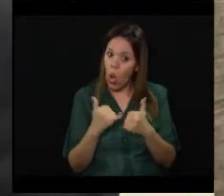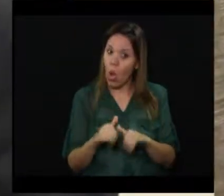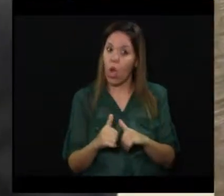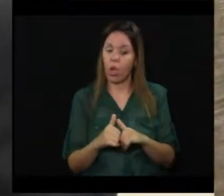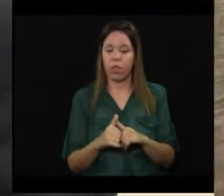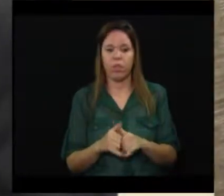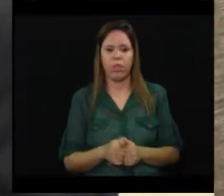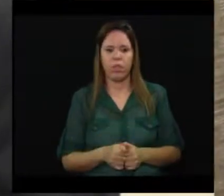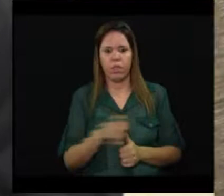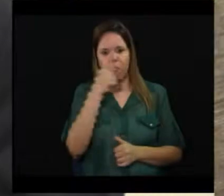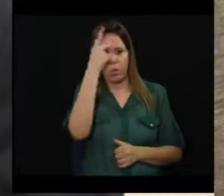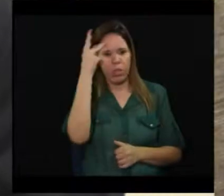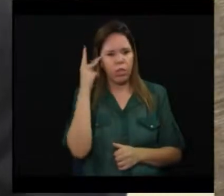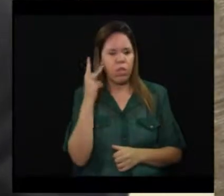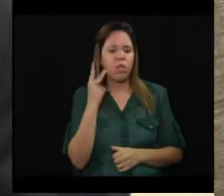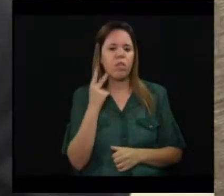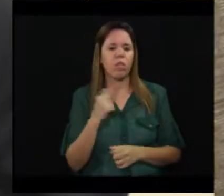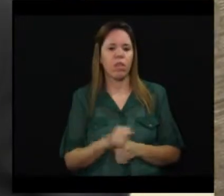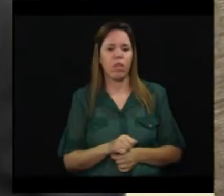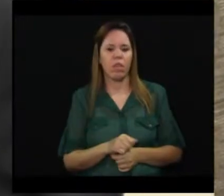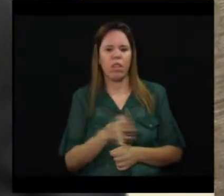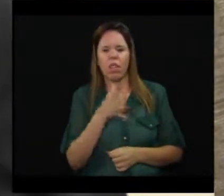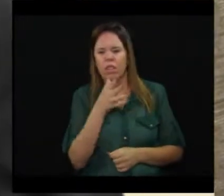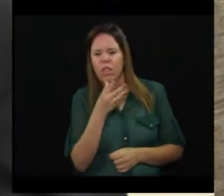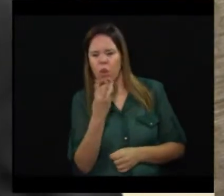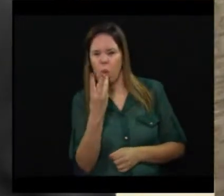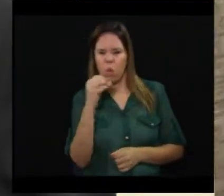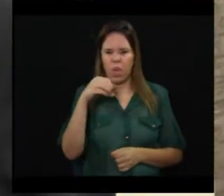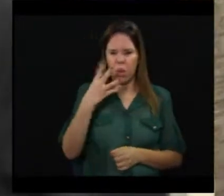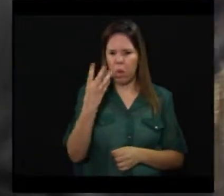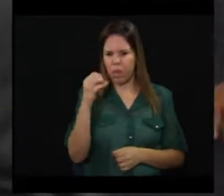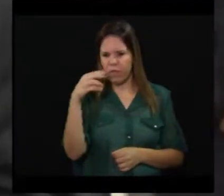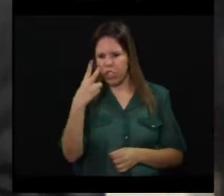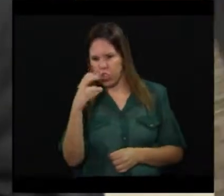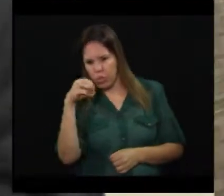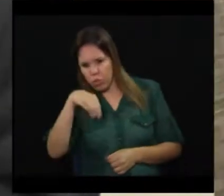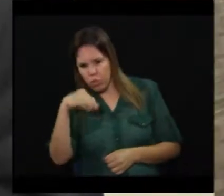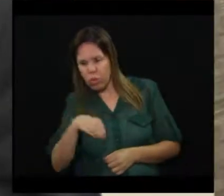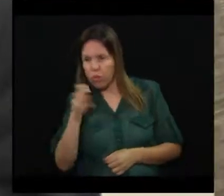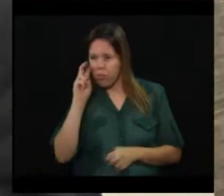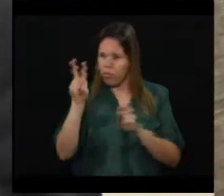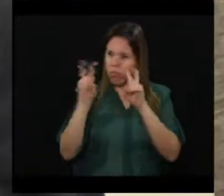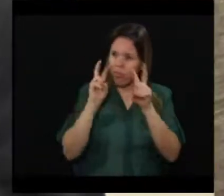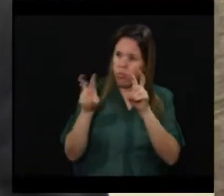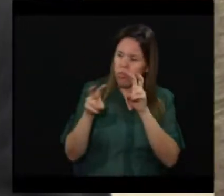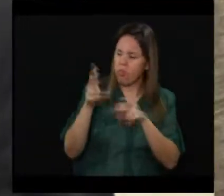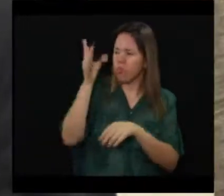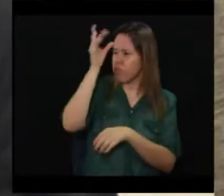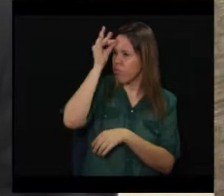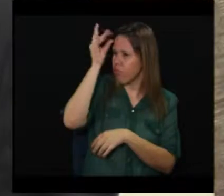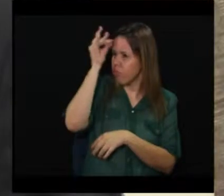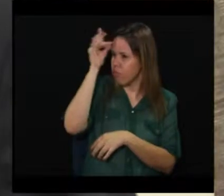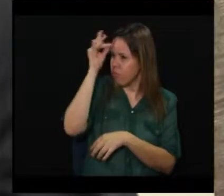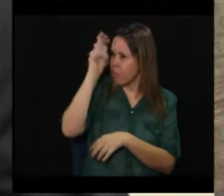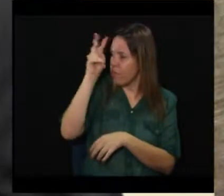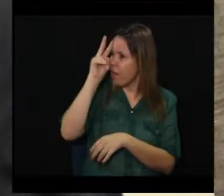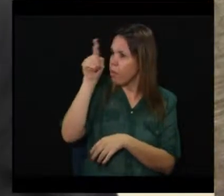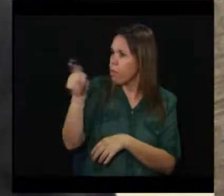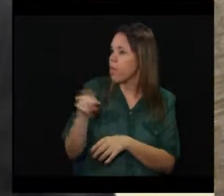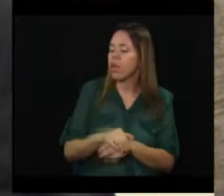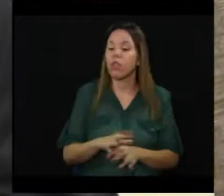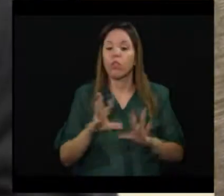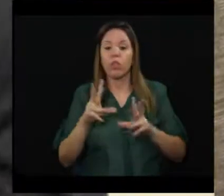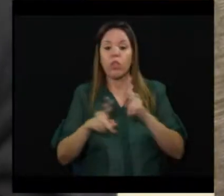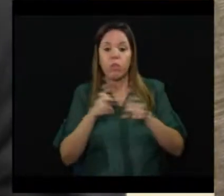que às vezes o passageiro fica 30, 40 minutos, 20 minutos, ele está vendo aquilo, né? Todos os